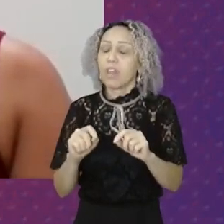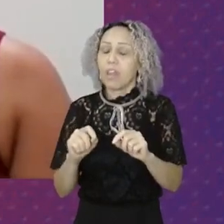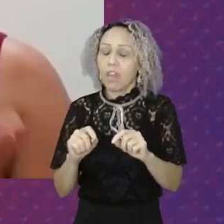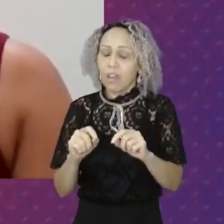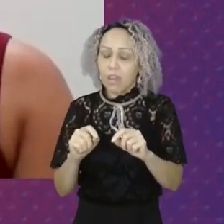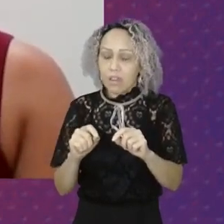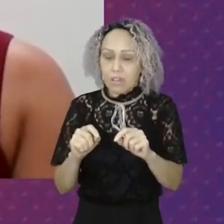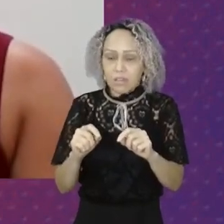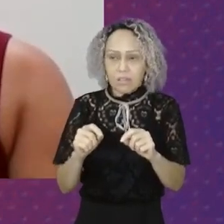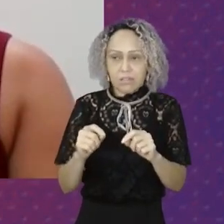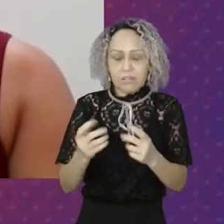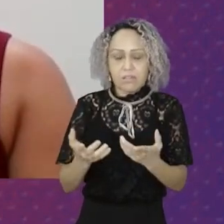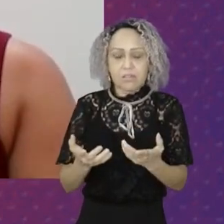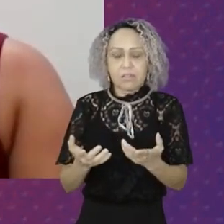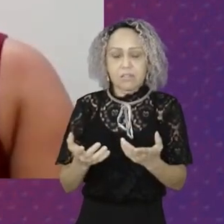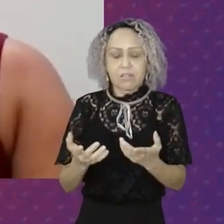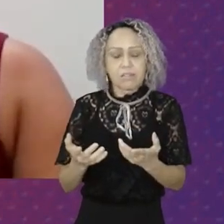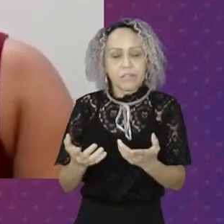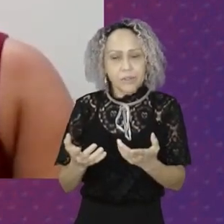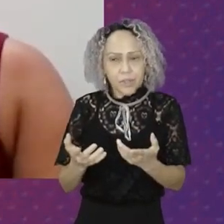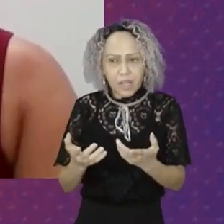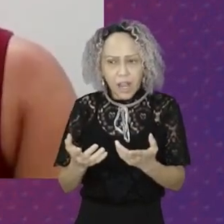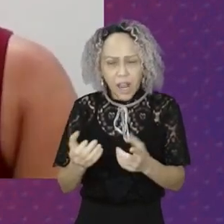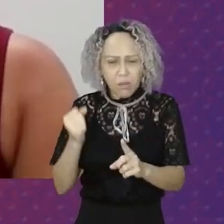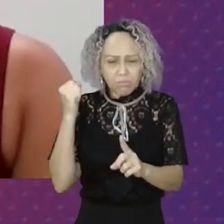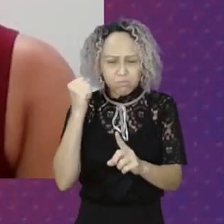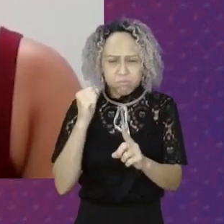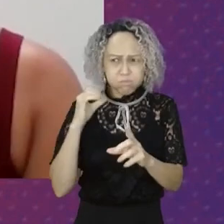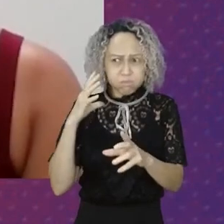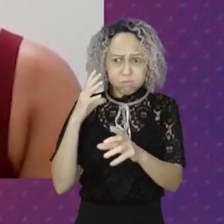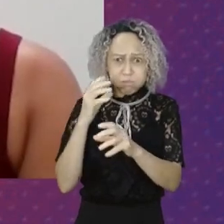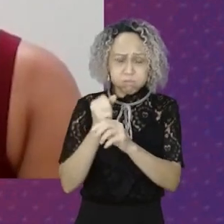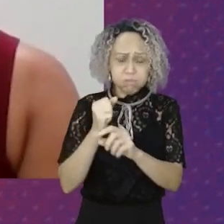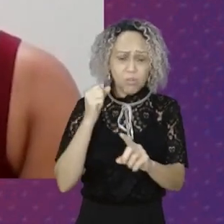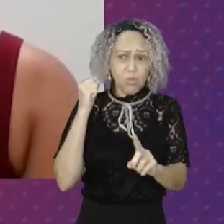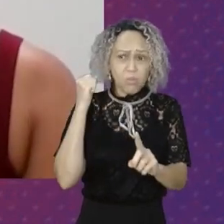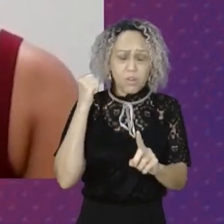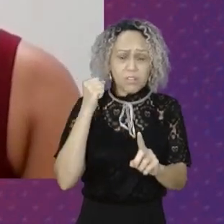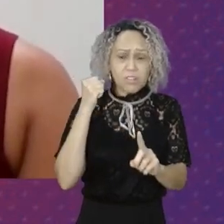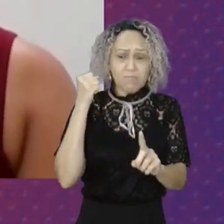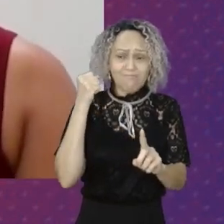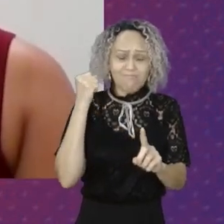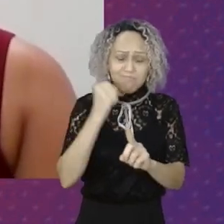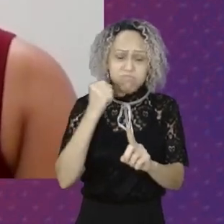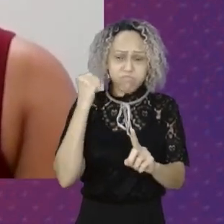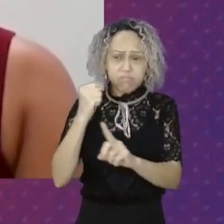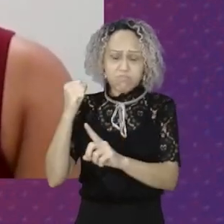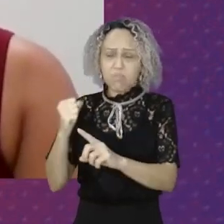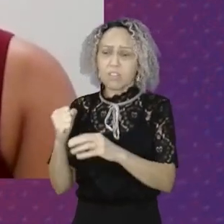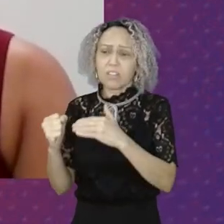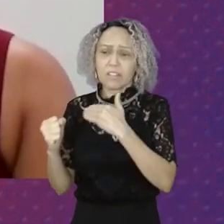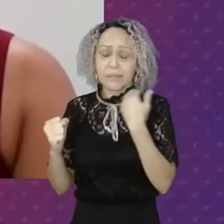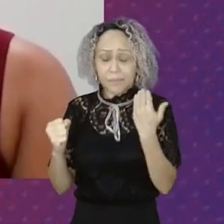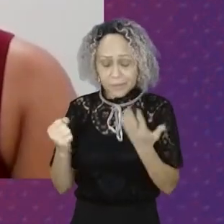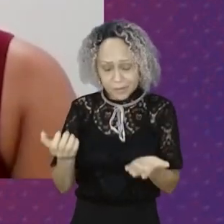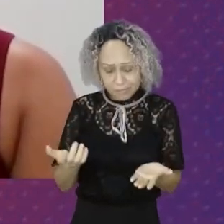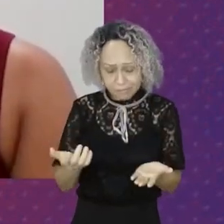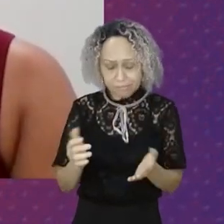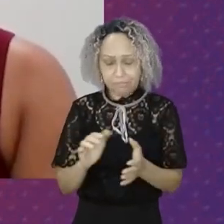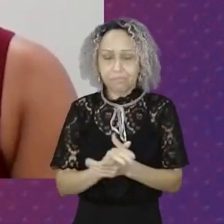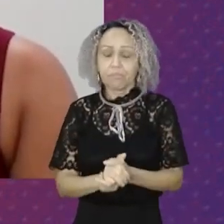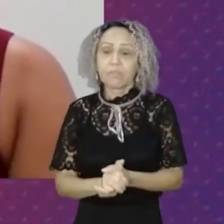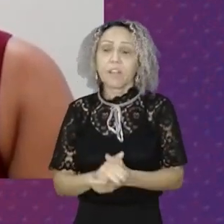cada ano. No último ano, a gente teve agora, no início do mês de março, uma pesquisa do Fórum Brasileiro de Segurança Pública